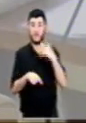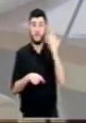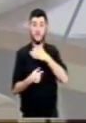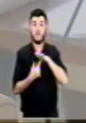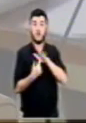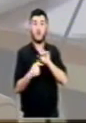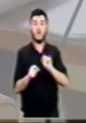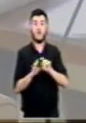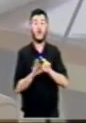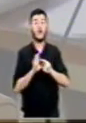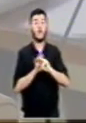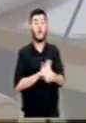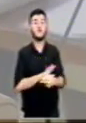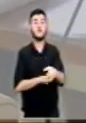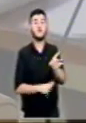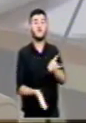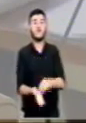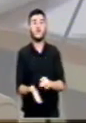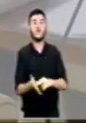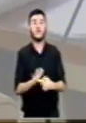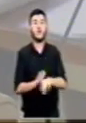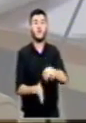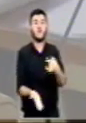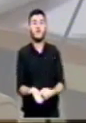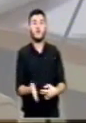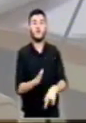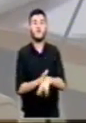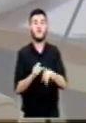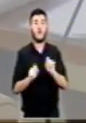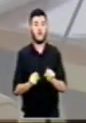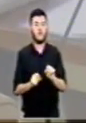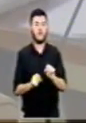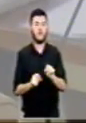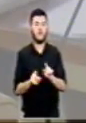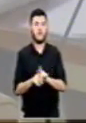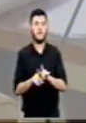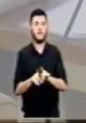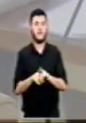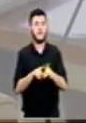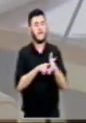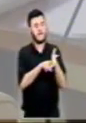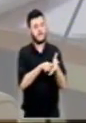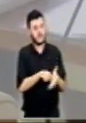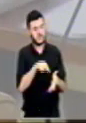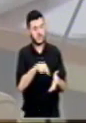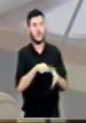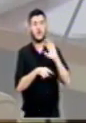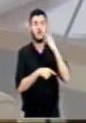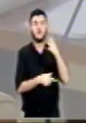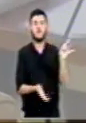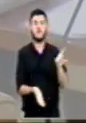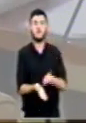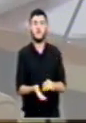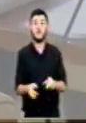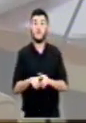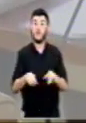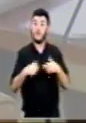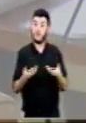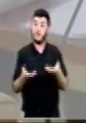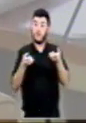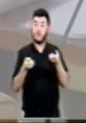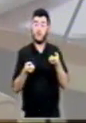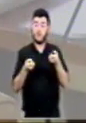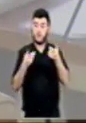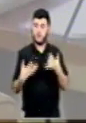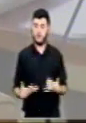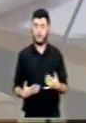da confirmação da hipótese investigativa traçada. Assim, senhor presidente, ao lado